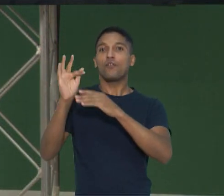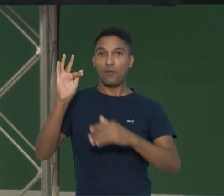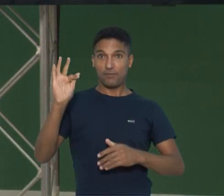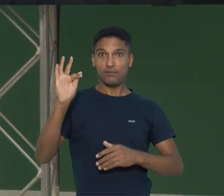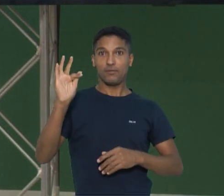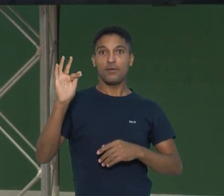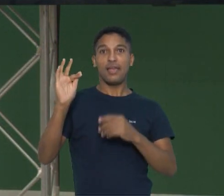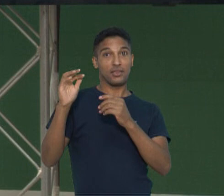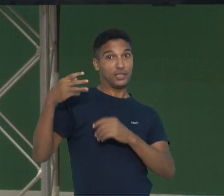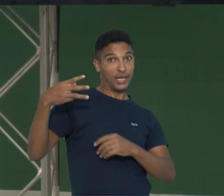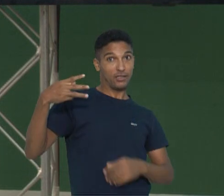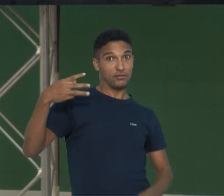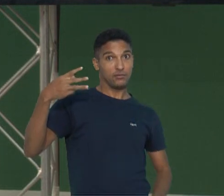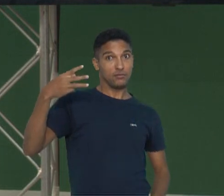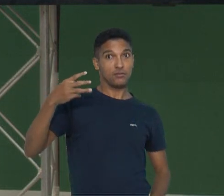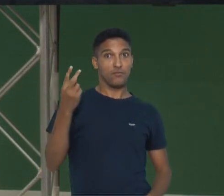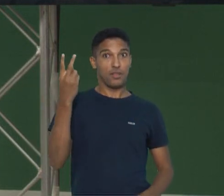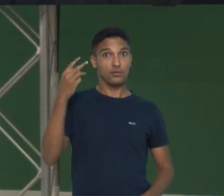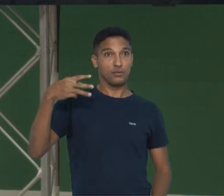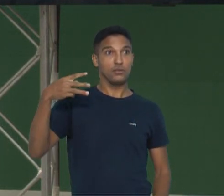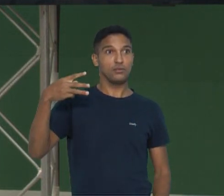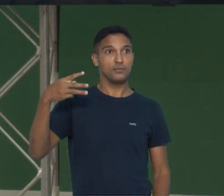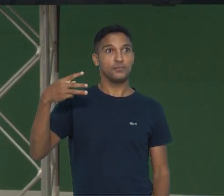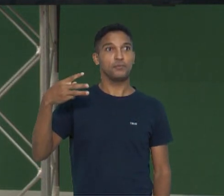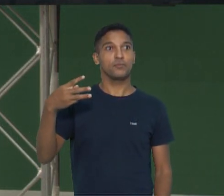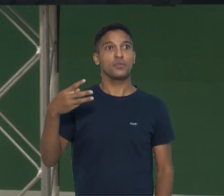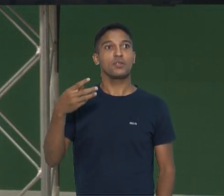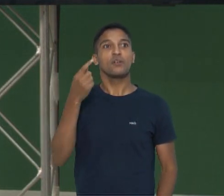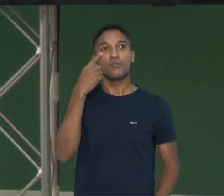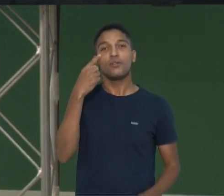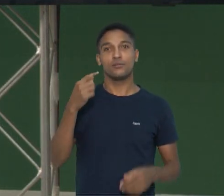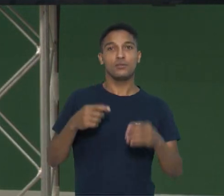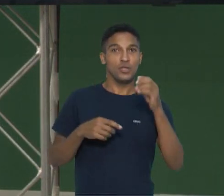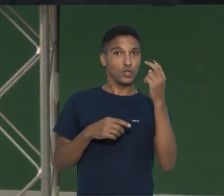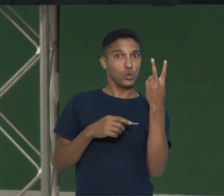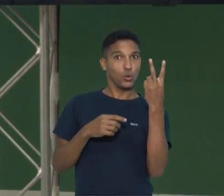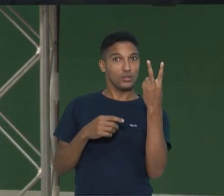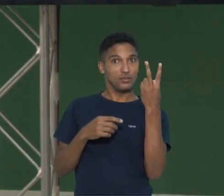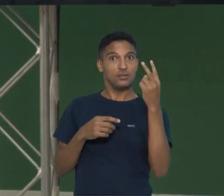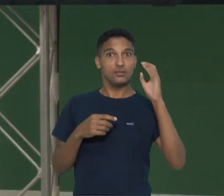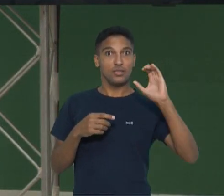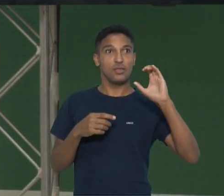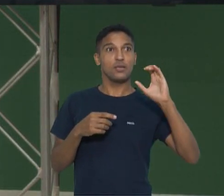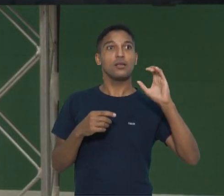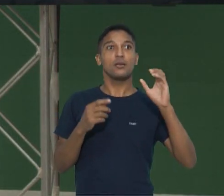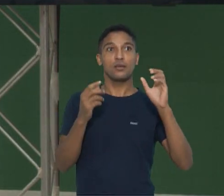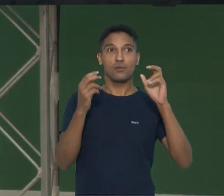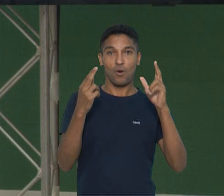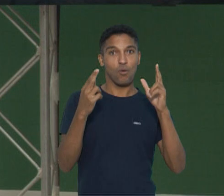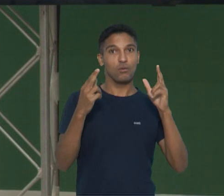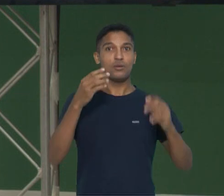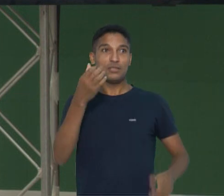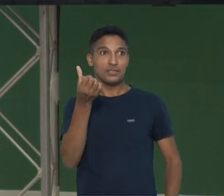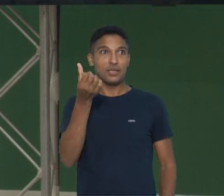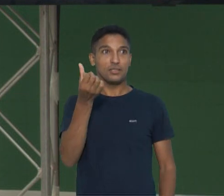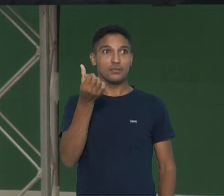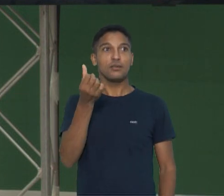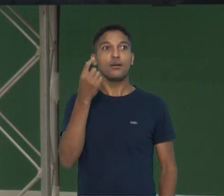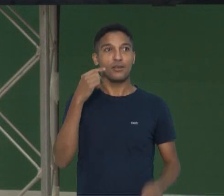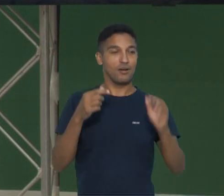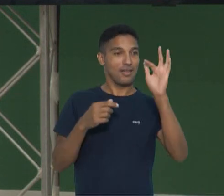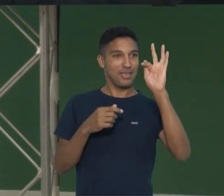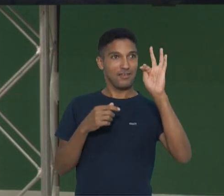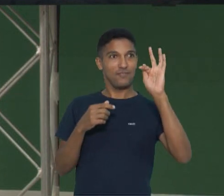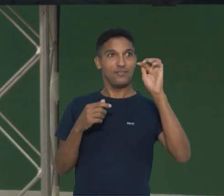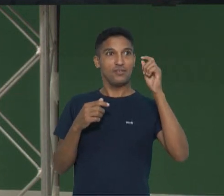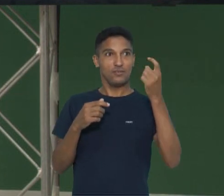C. E aqui o C, né? Consequentemente que o 2C vale 6, é só para dizer aqui que a distância focal, por que eu estou colocando isso da